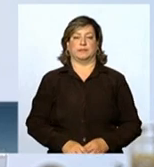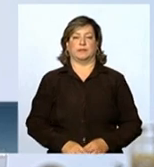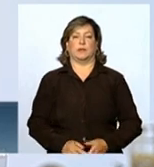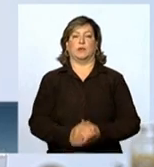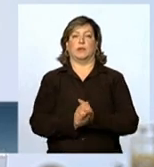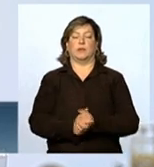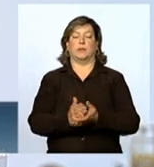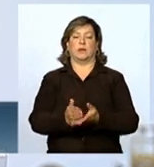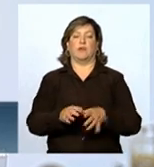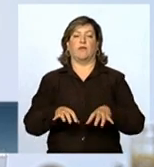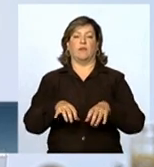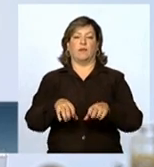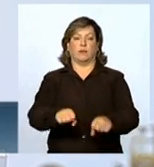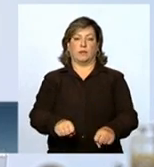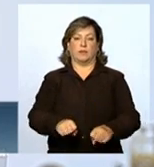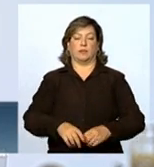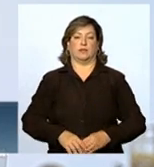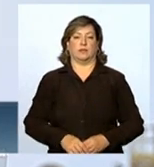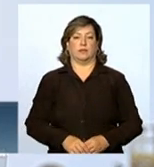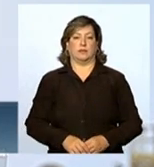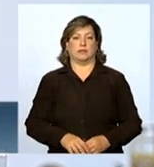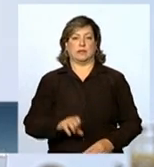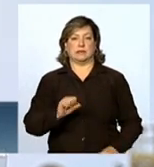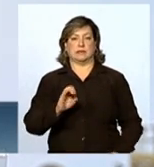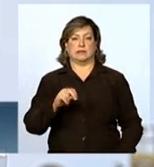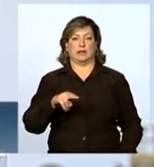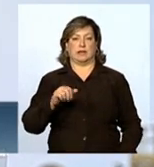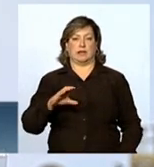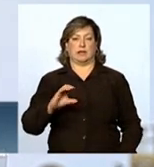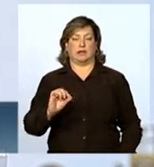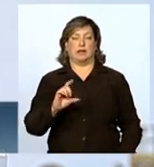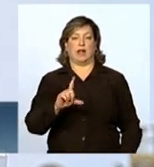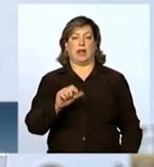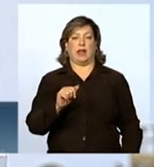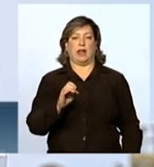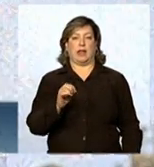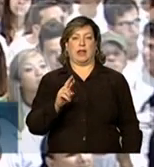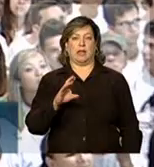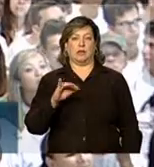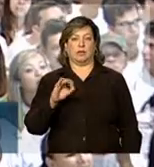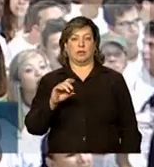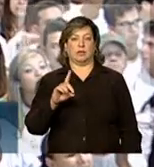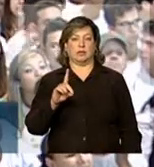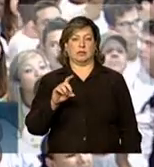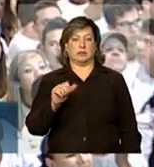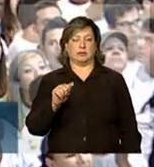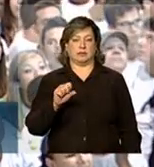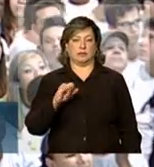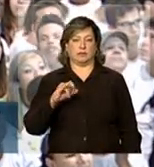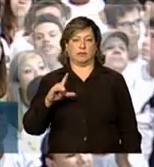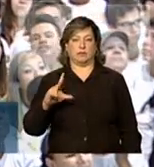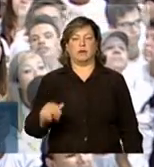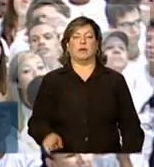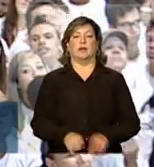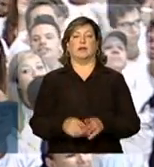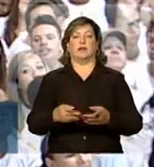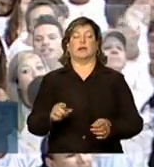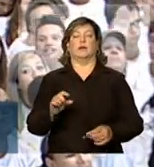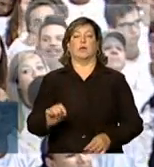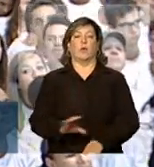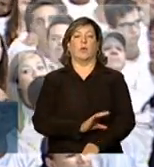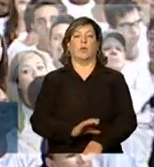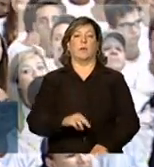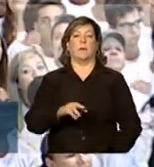Cumprimentar o formando do SENAC, Laércio da Silva. Cumprimentar o formando também do curso de